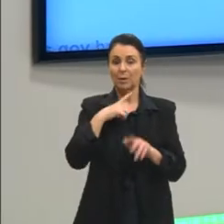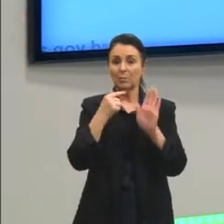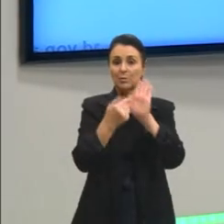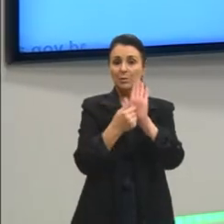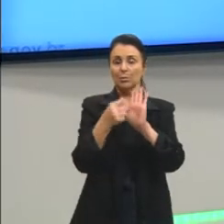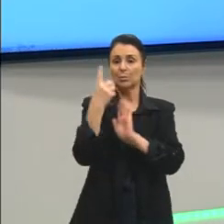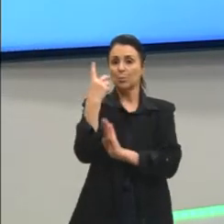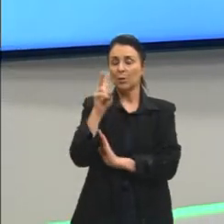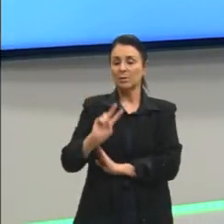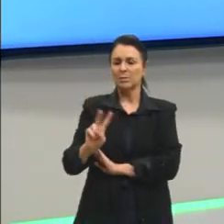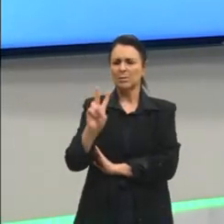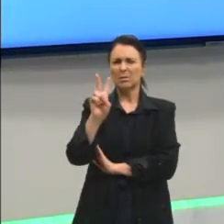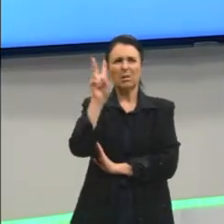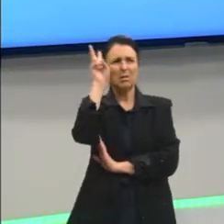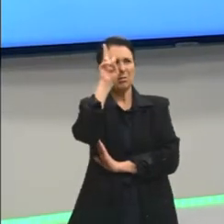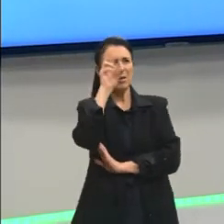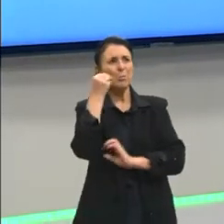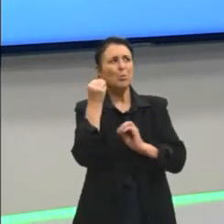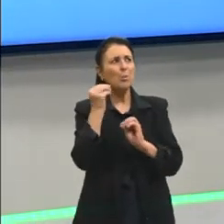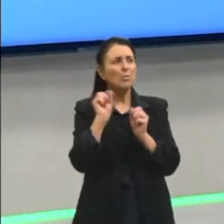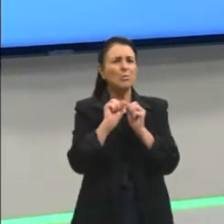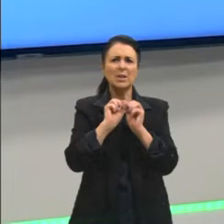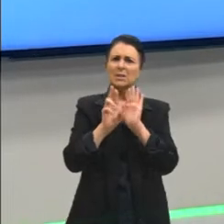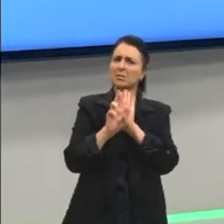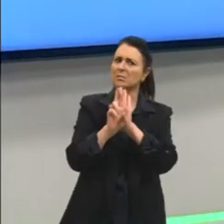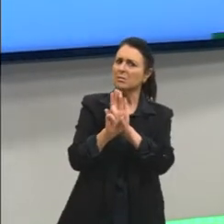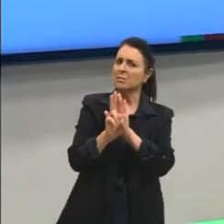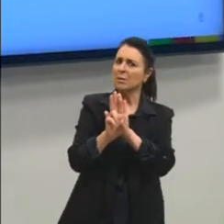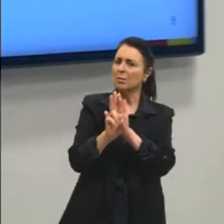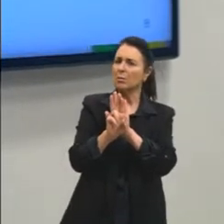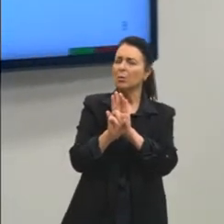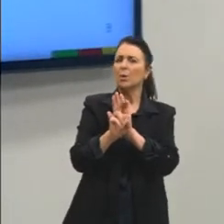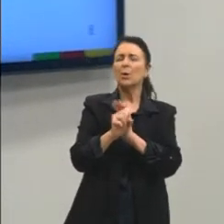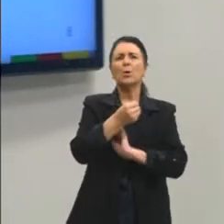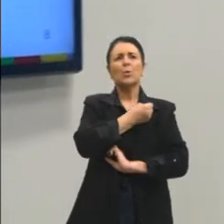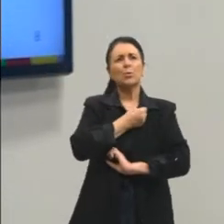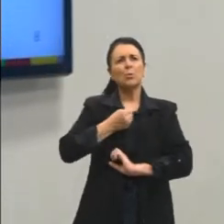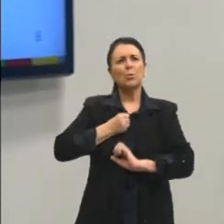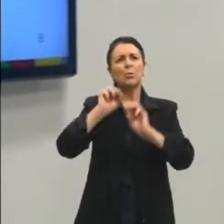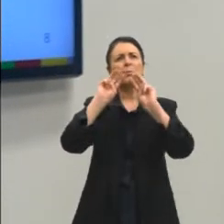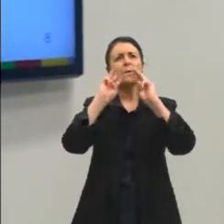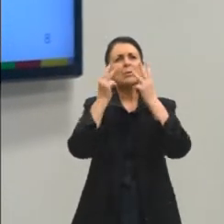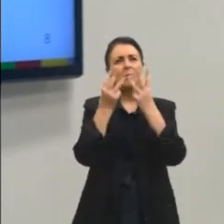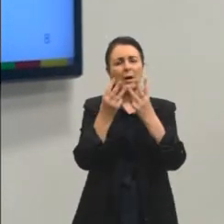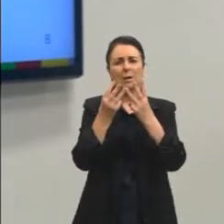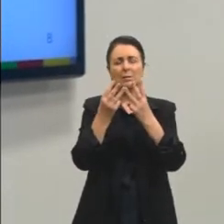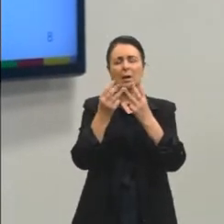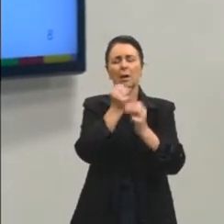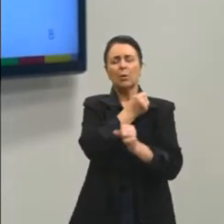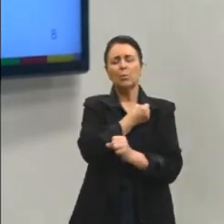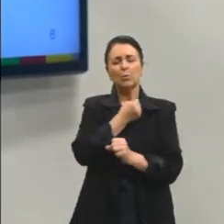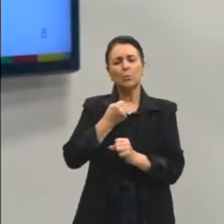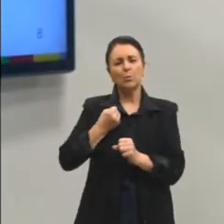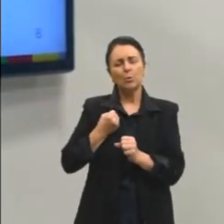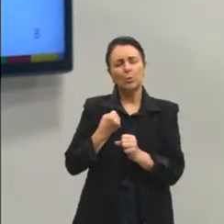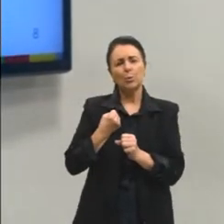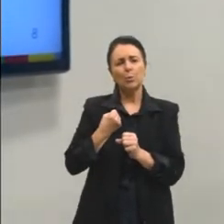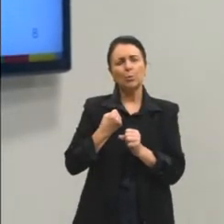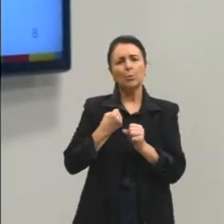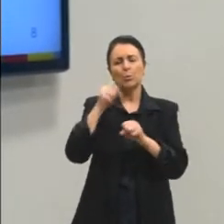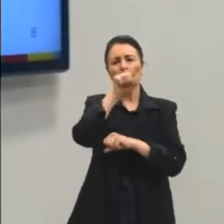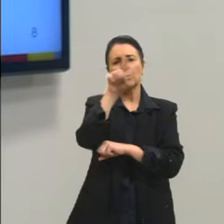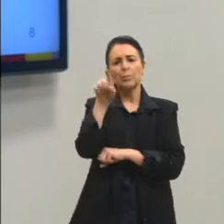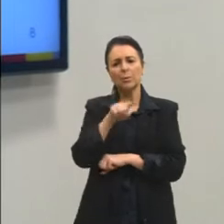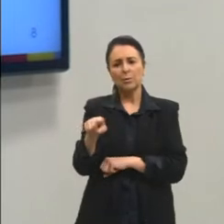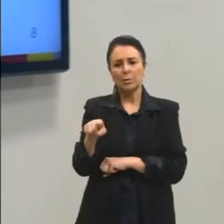Mas eu não lembro como que é representado né qual que é o número de massa qual que é o número atômico mas gente se o número